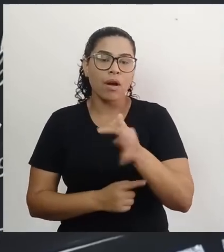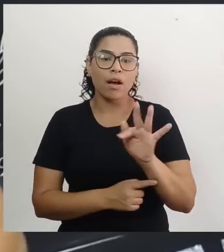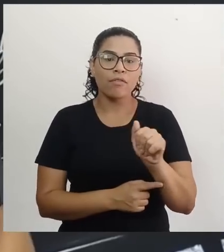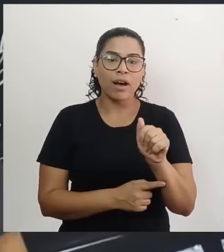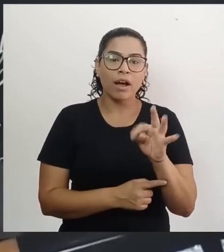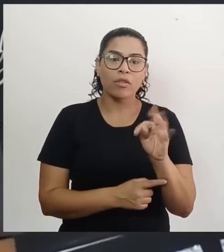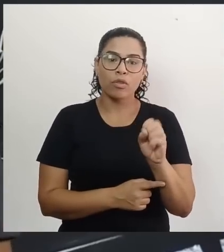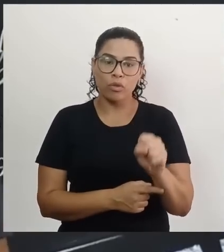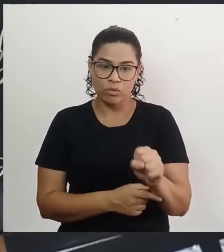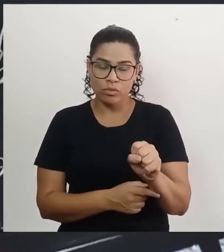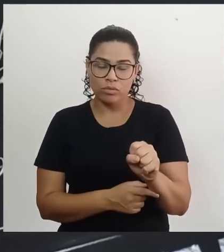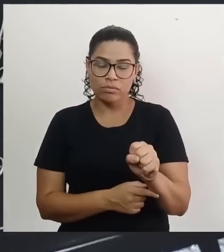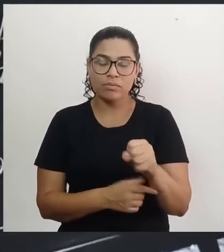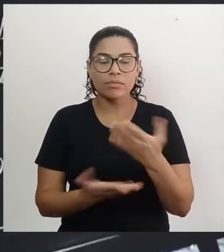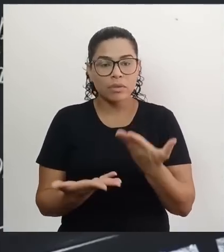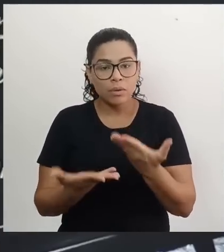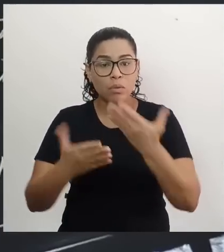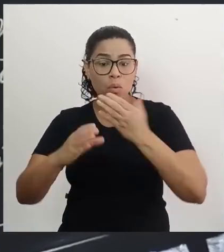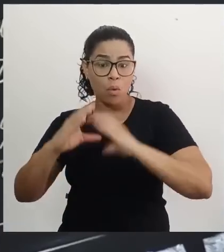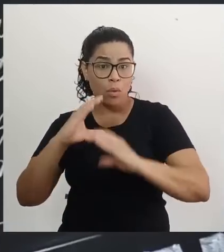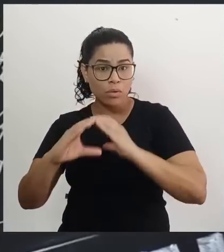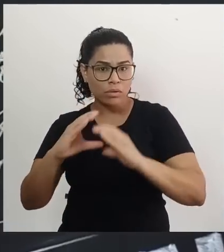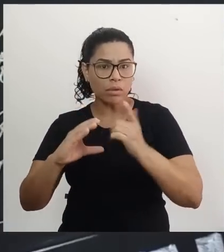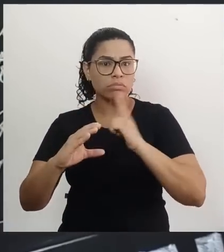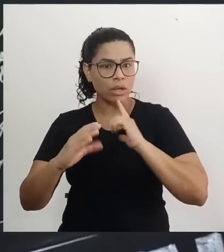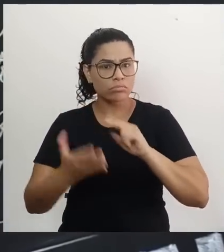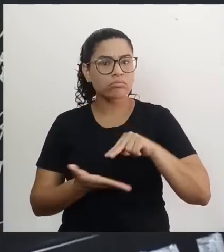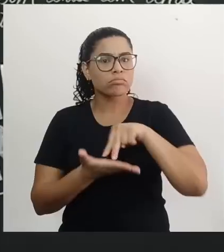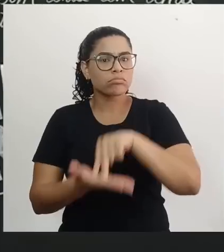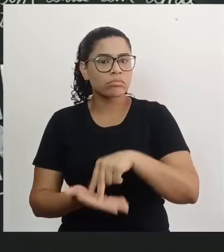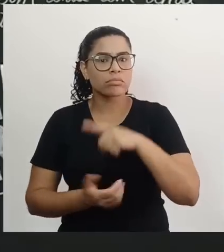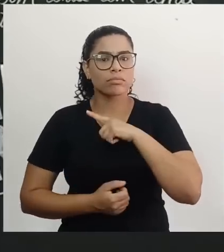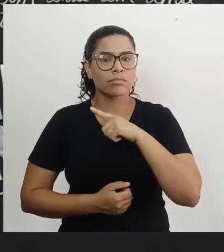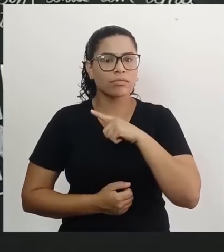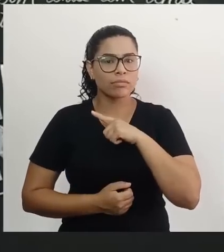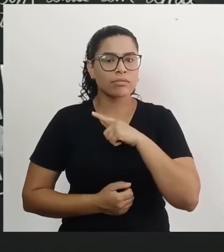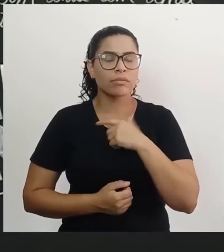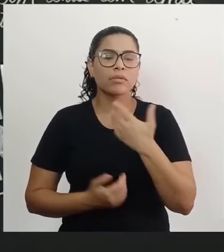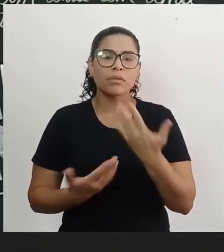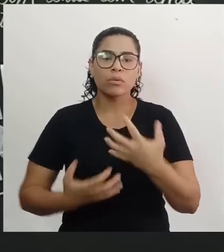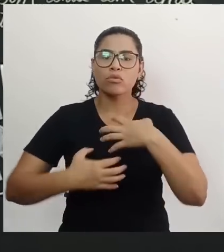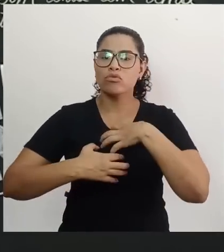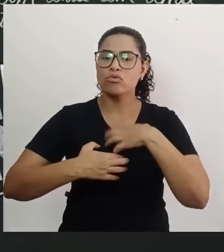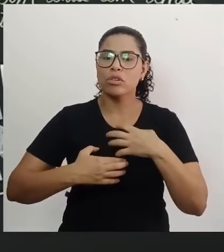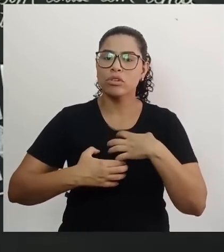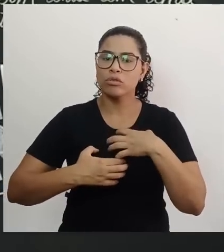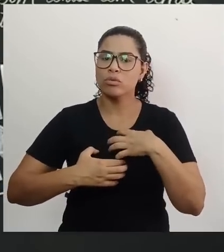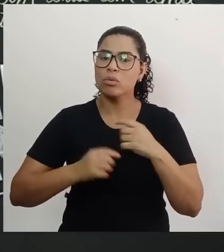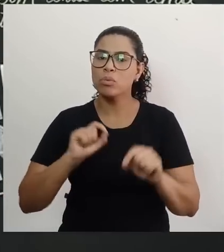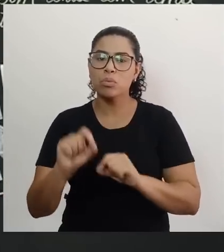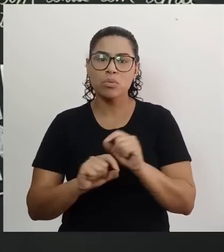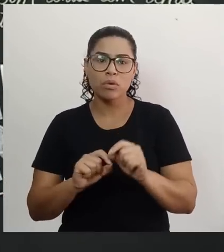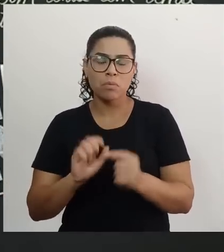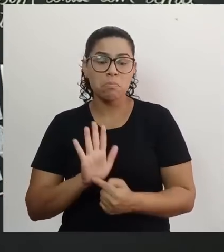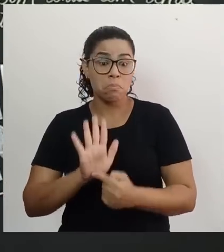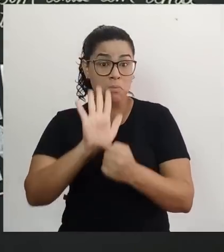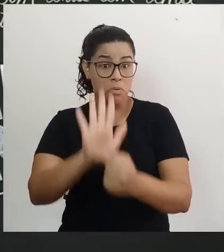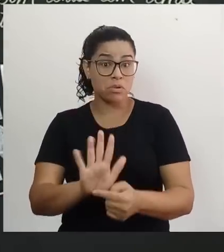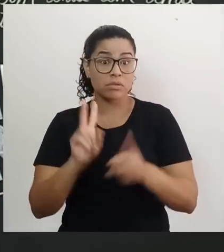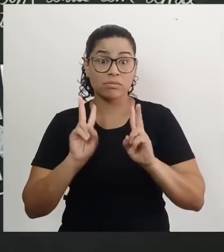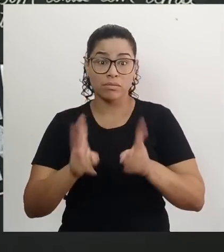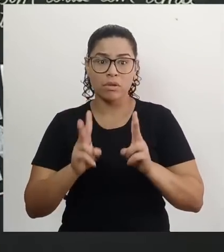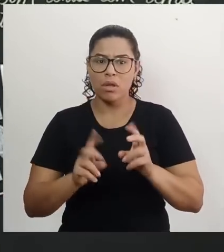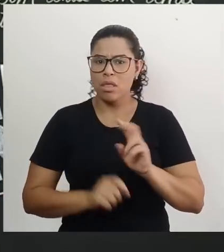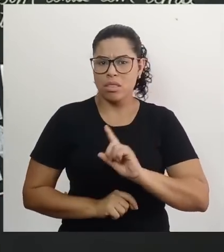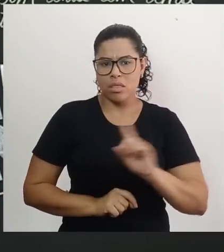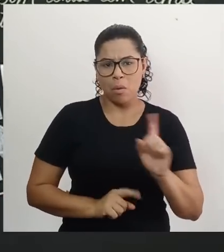nesse momento o meio de comunicação se posiciona mesmo diante das informações e coloca isso de uma maneira muito clara, de uma maneira muito evidente, não para